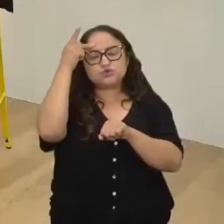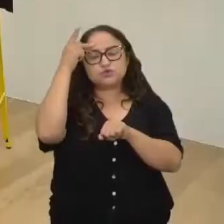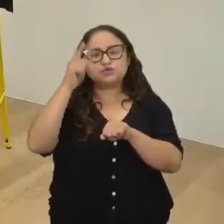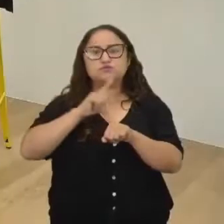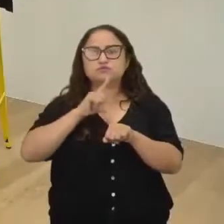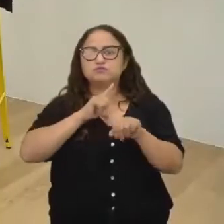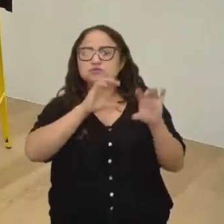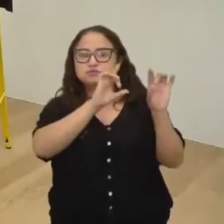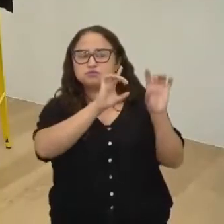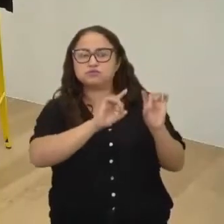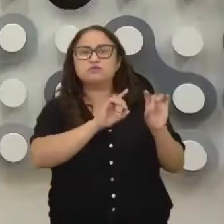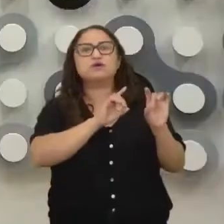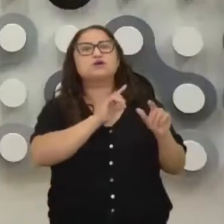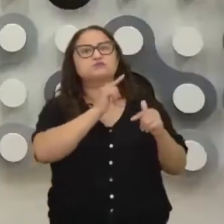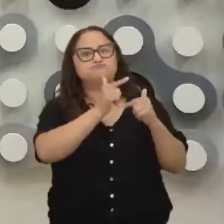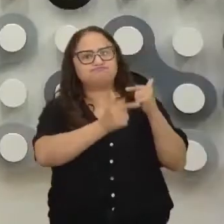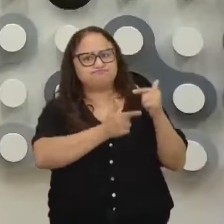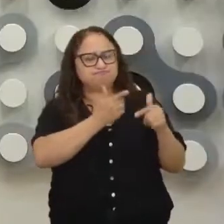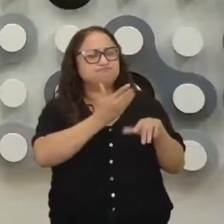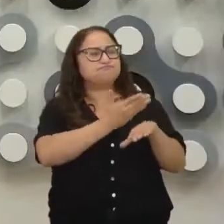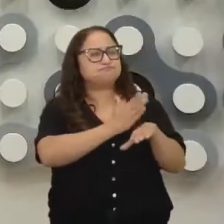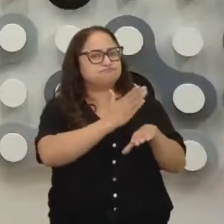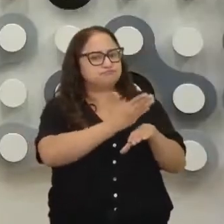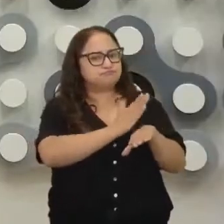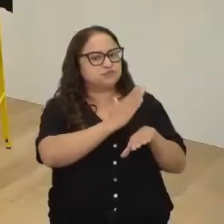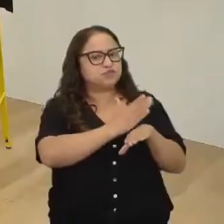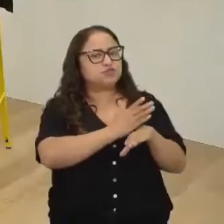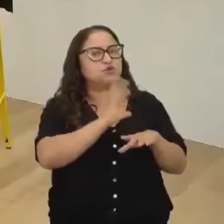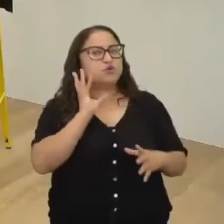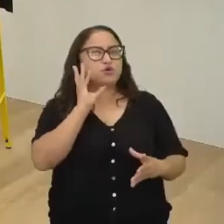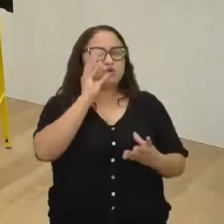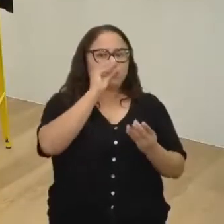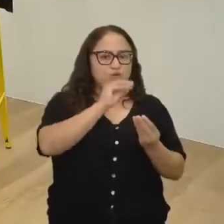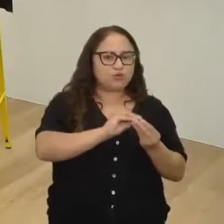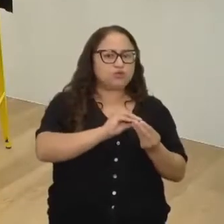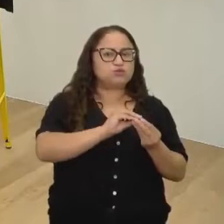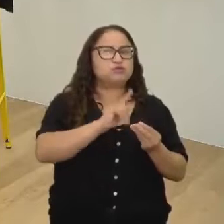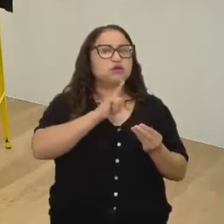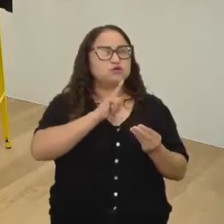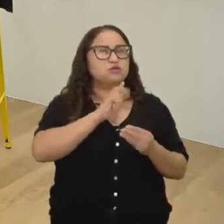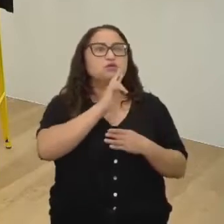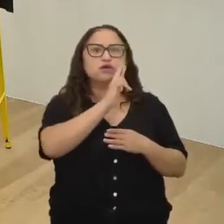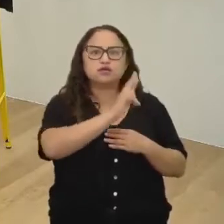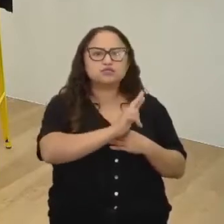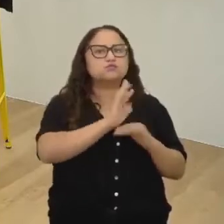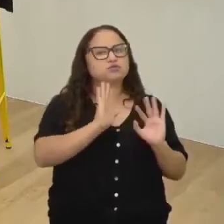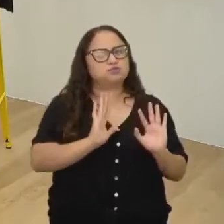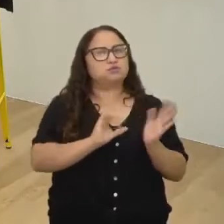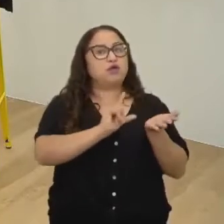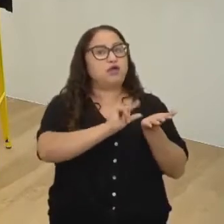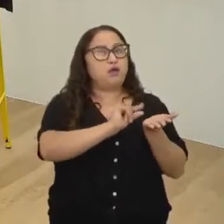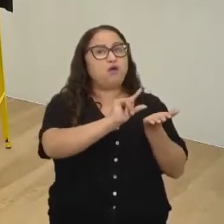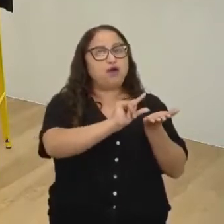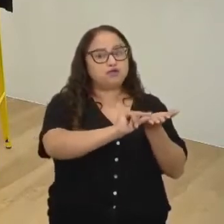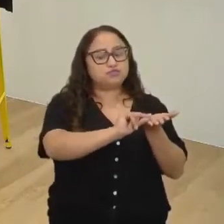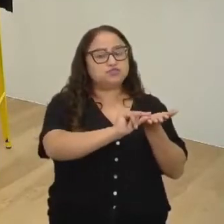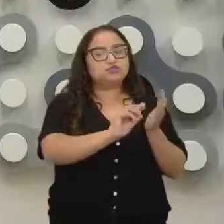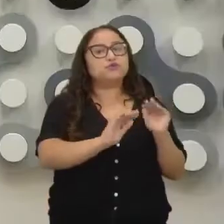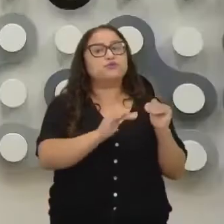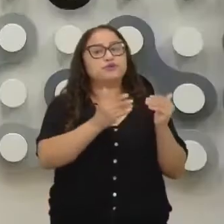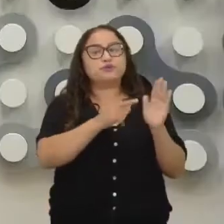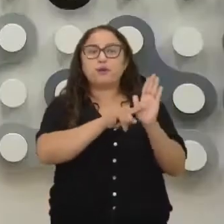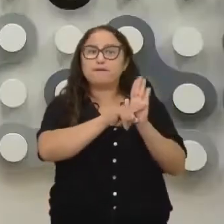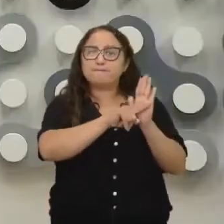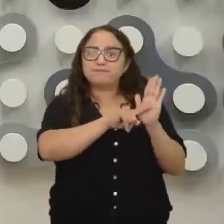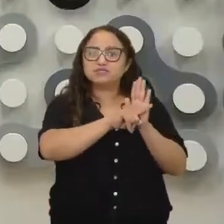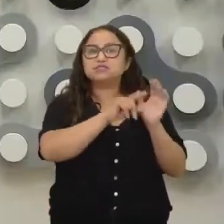ele treinou e a conclusão do trabalho dele, porque chegou a esse número. É um artigo, né? Sim. Então a